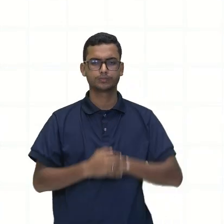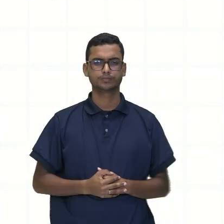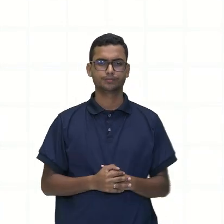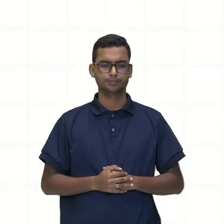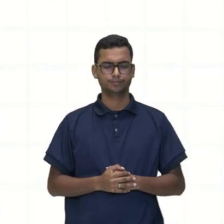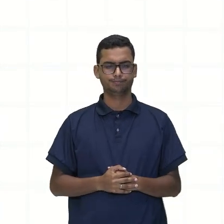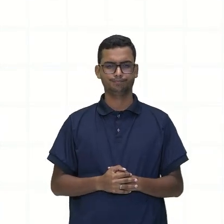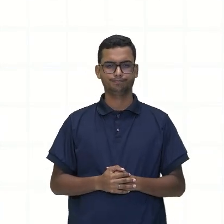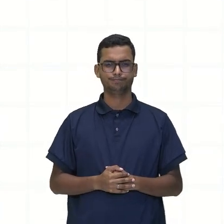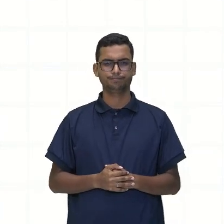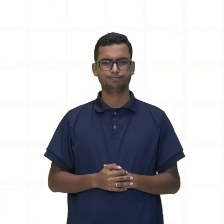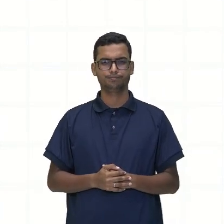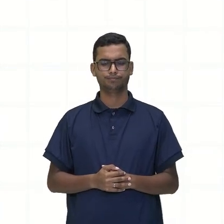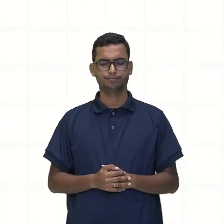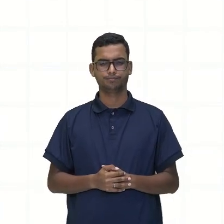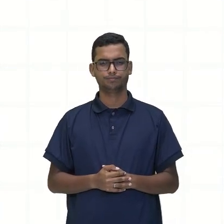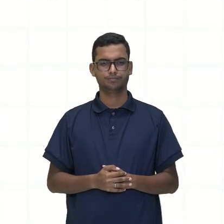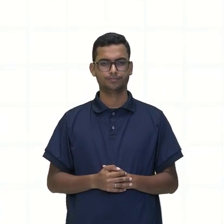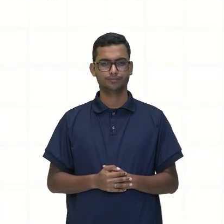um pouquinho sobre a internet.